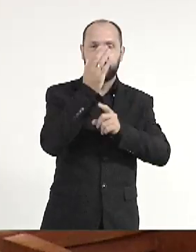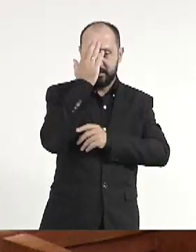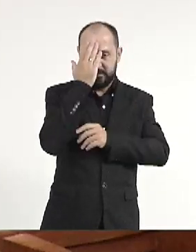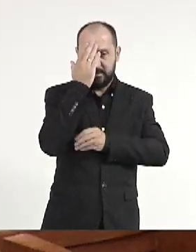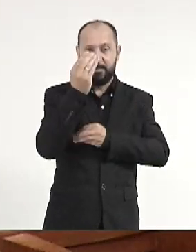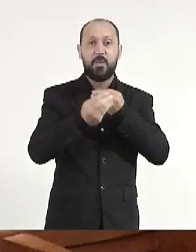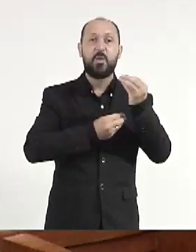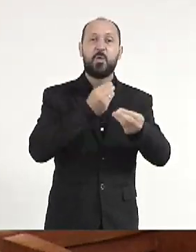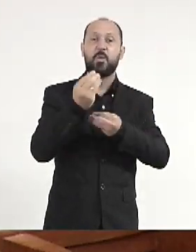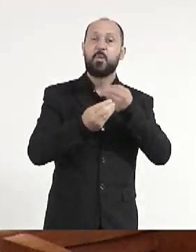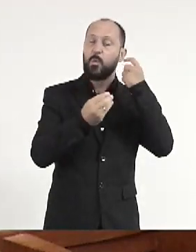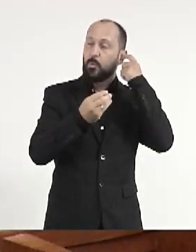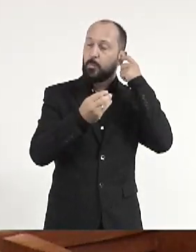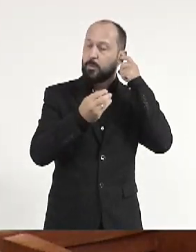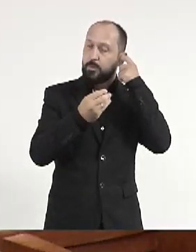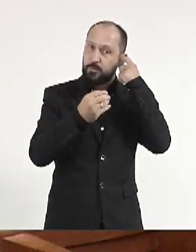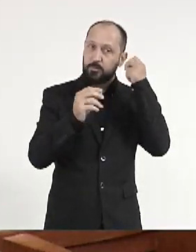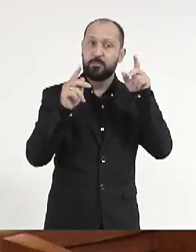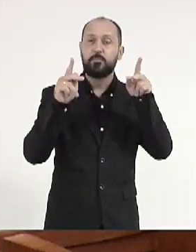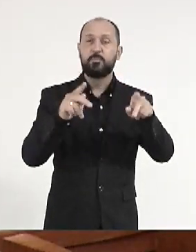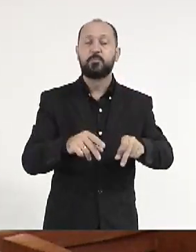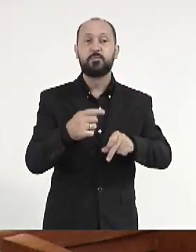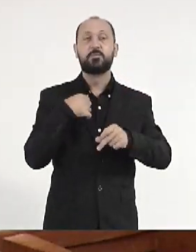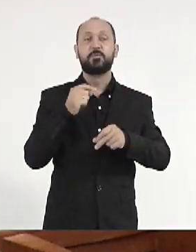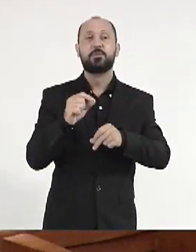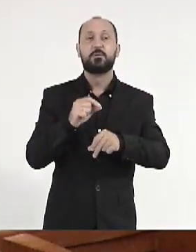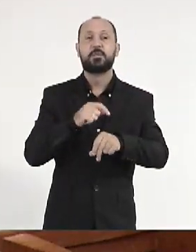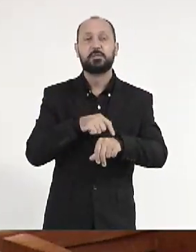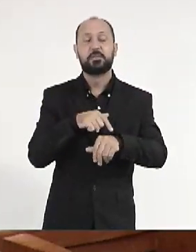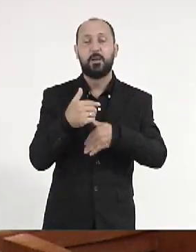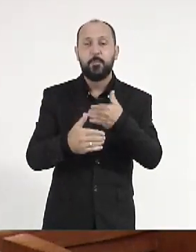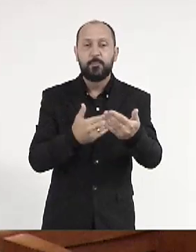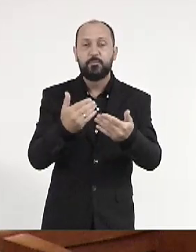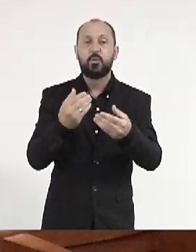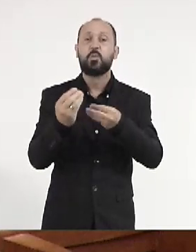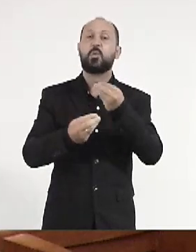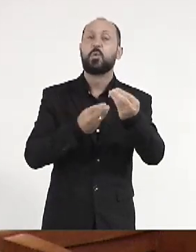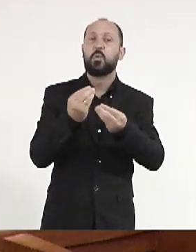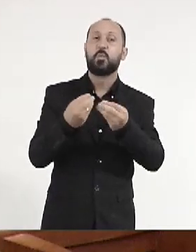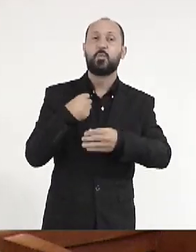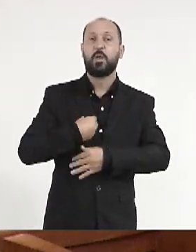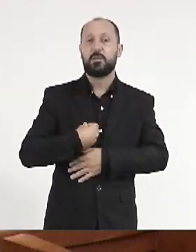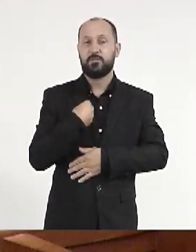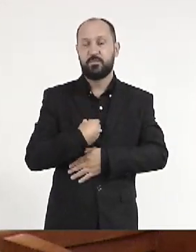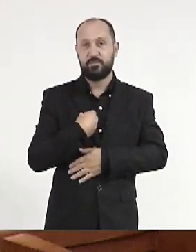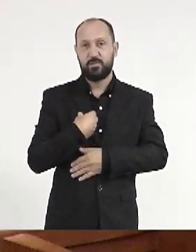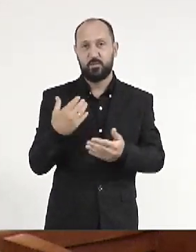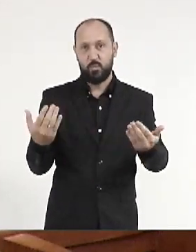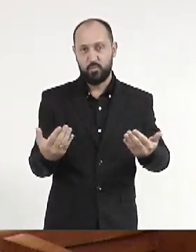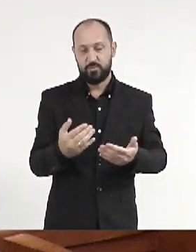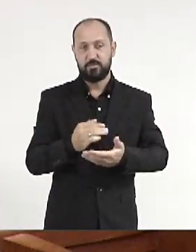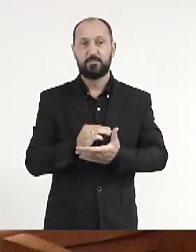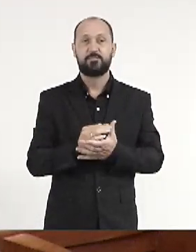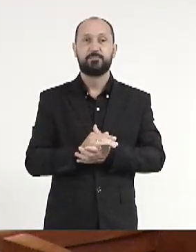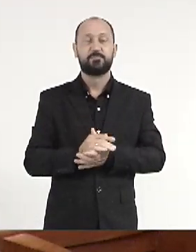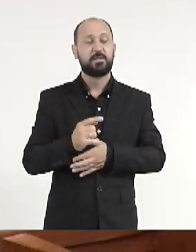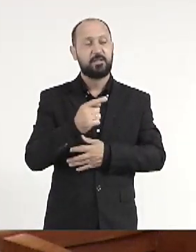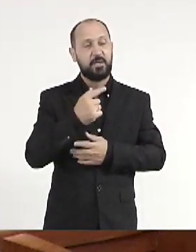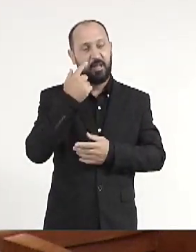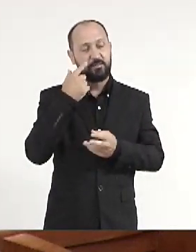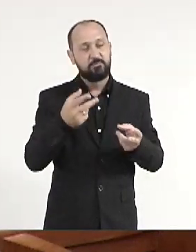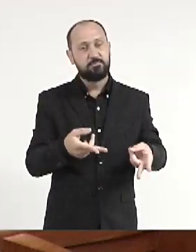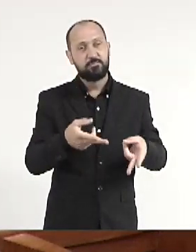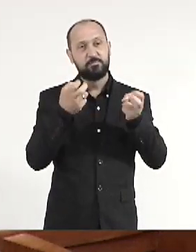saber como que essas populações passaram por esse processo e como elas estão vivenciando neste momento. E lá